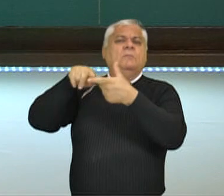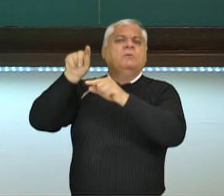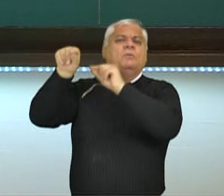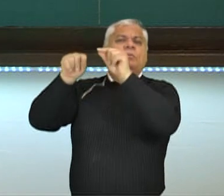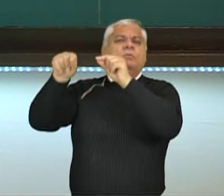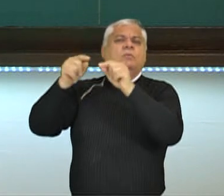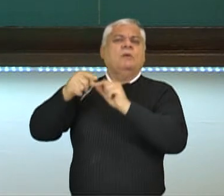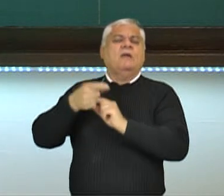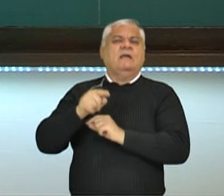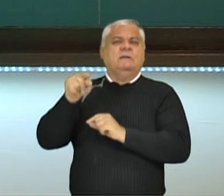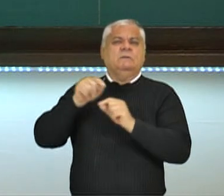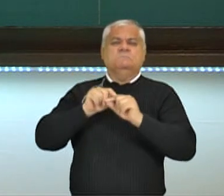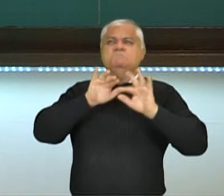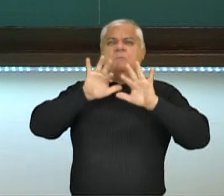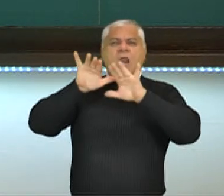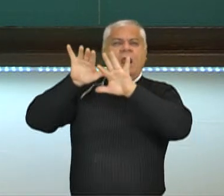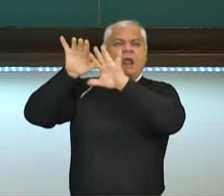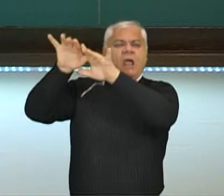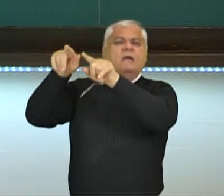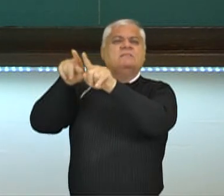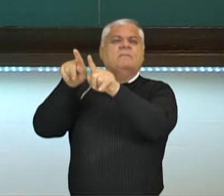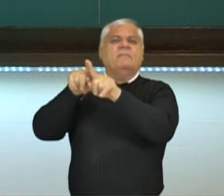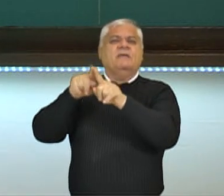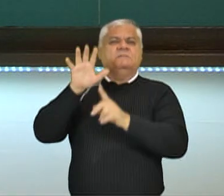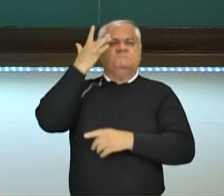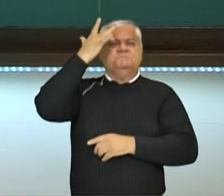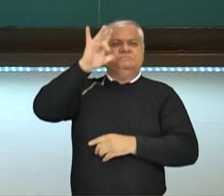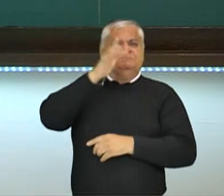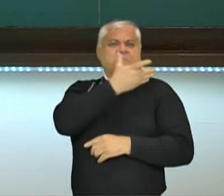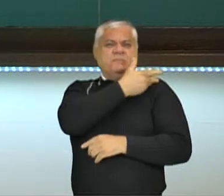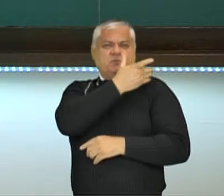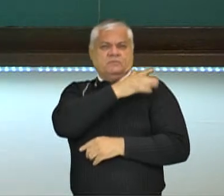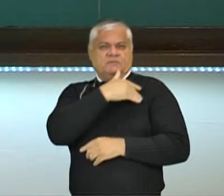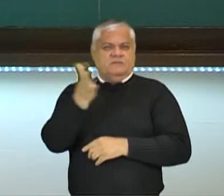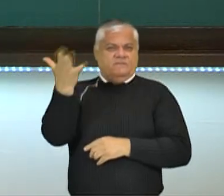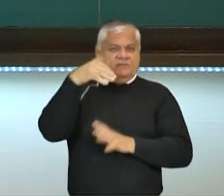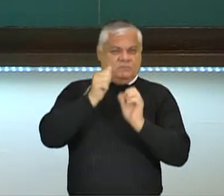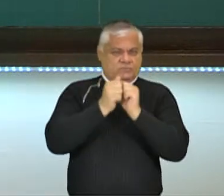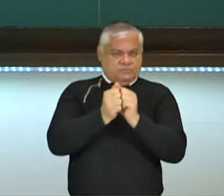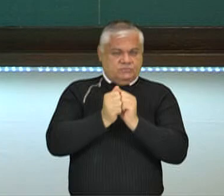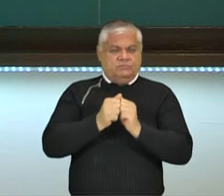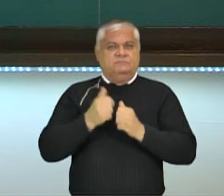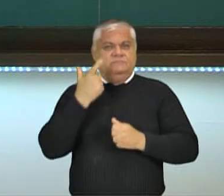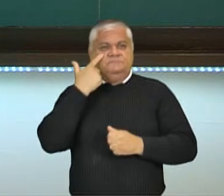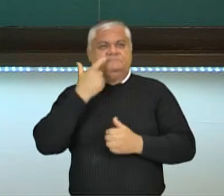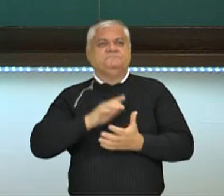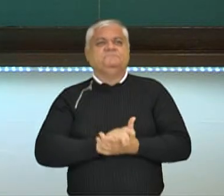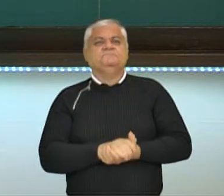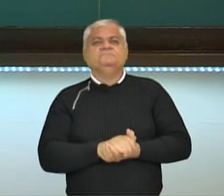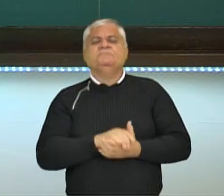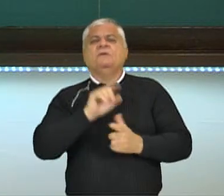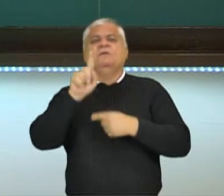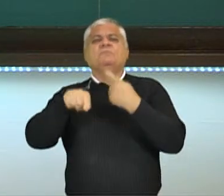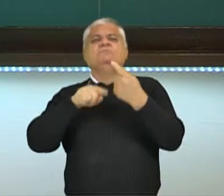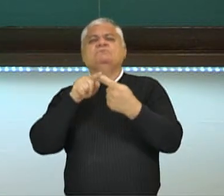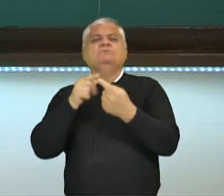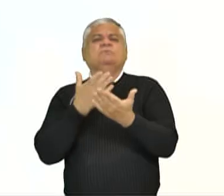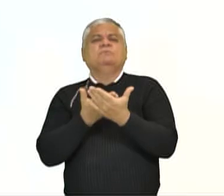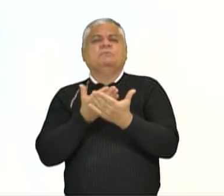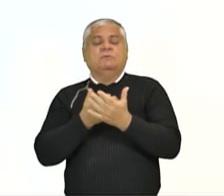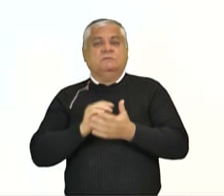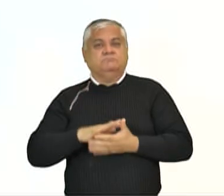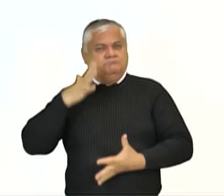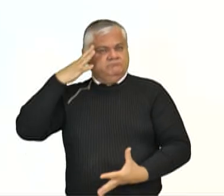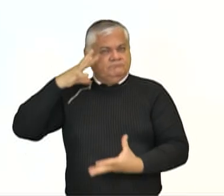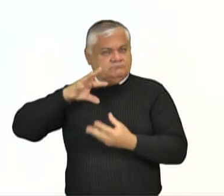a questão da imigração e a questão racial. Vamos juntos então nessa aula desenvolvê-la. Objetivos da nossa aula: